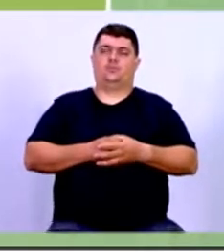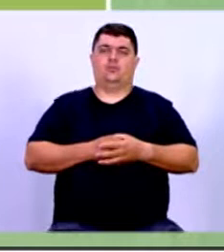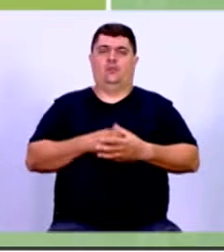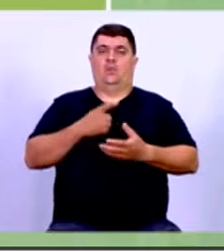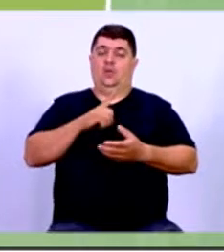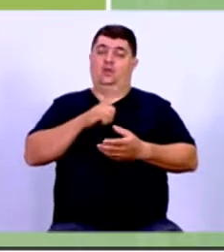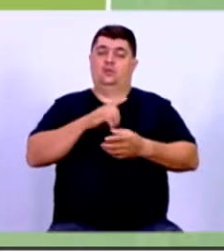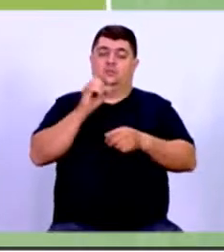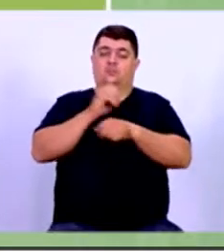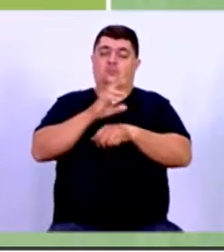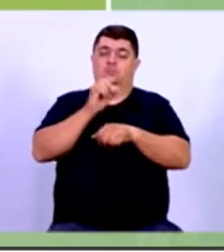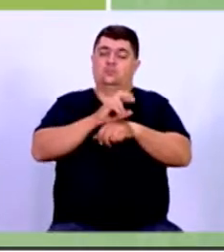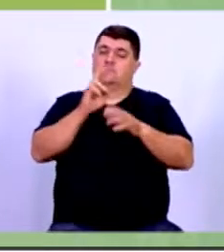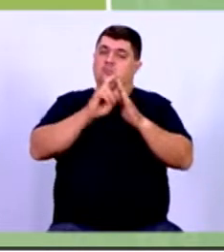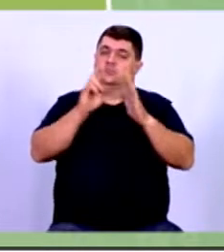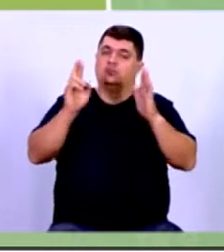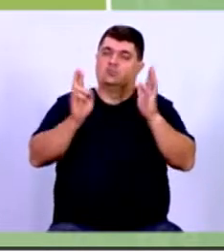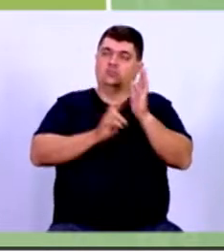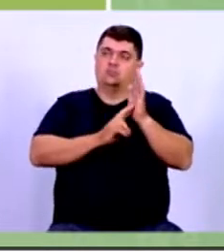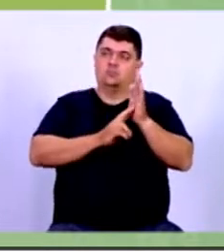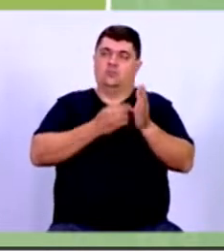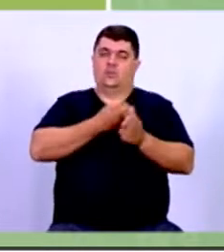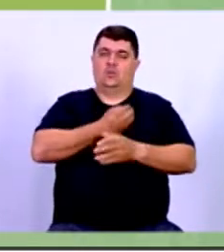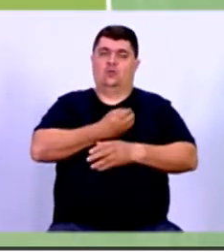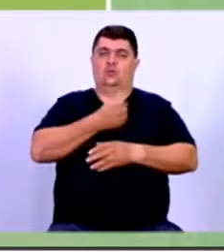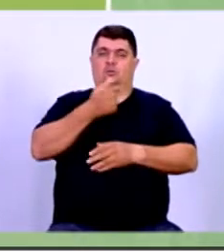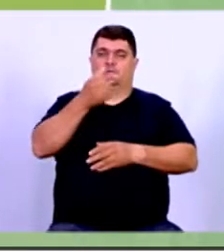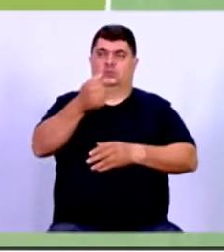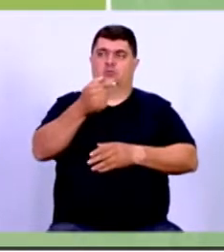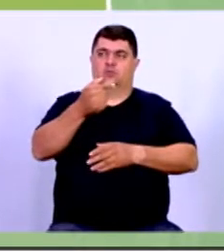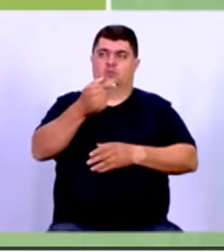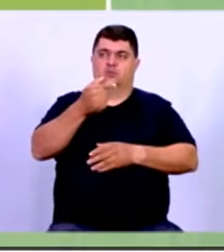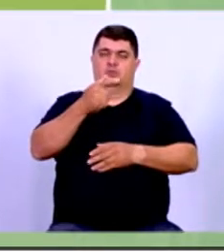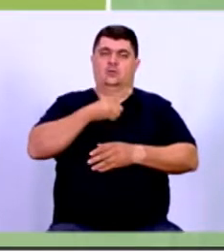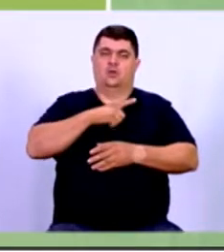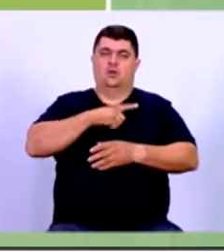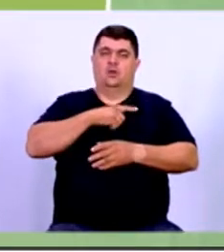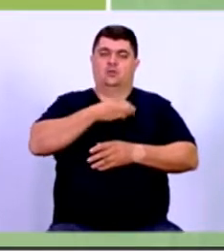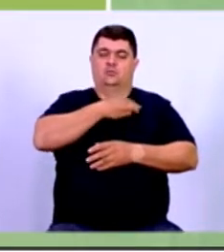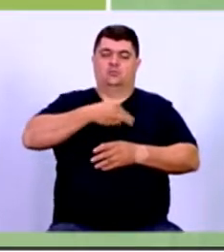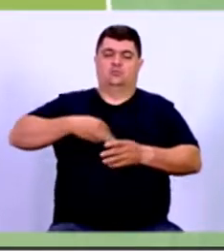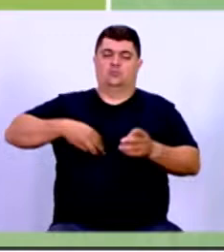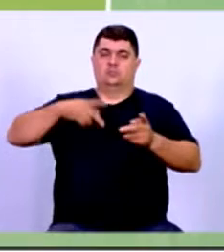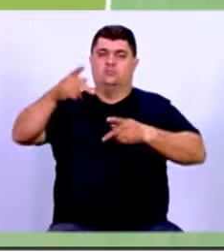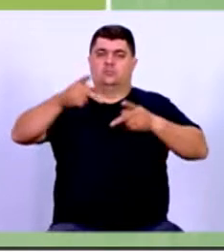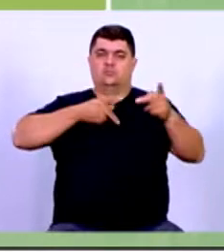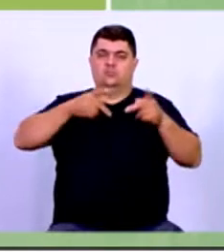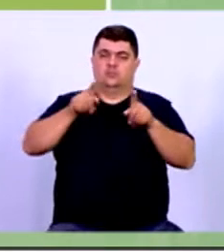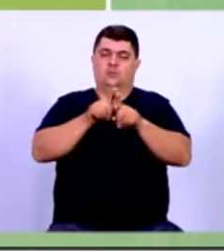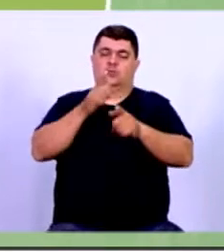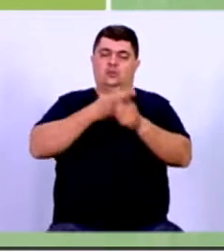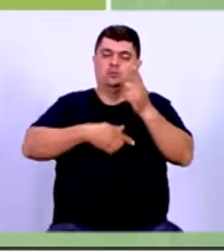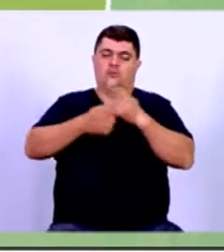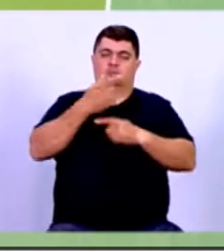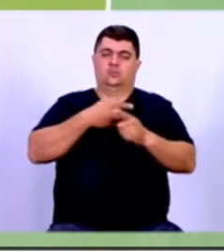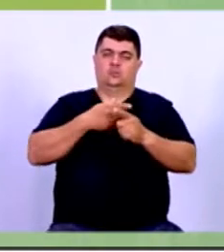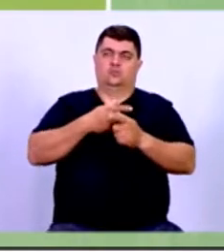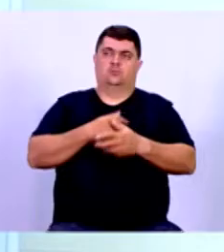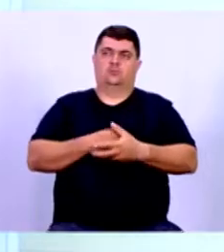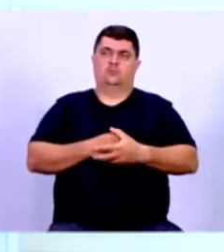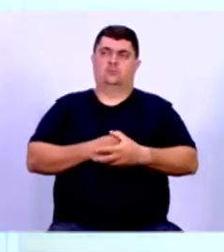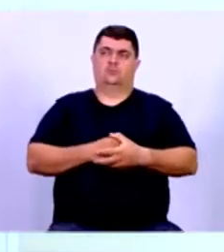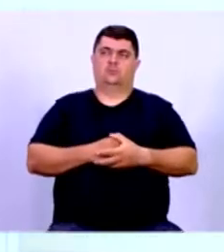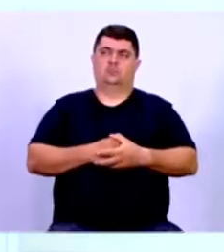surgiu a orientação normativa número 7 do Ministério do Planejamento e Gestão. Então,